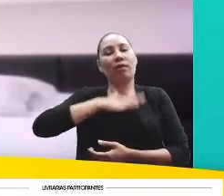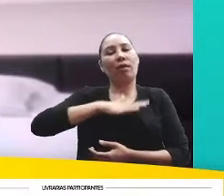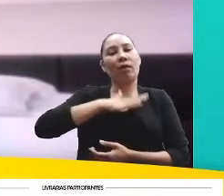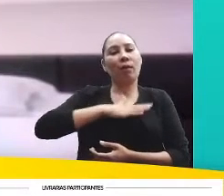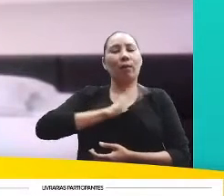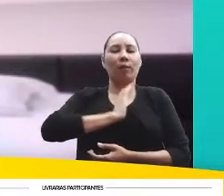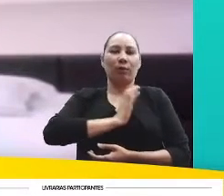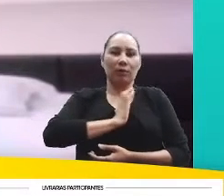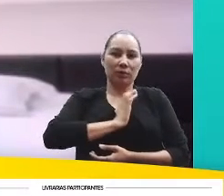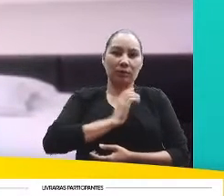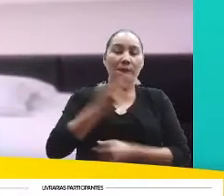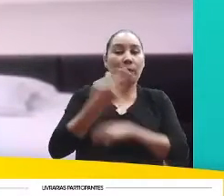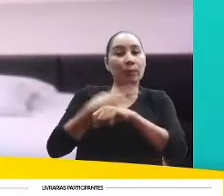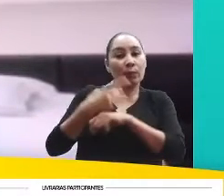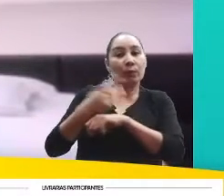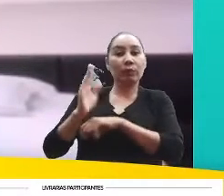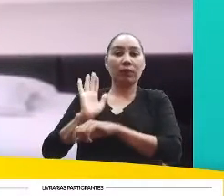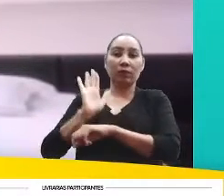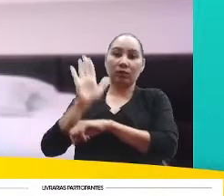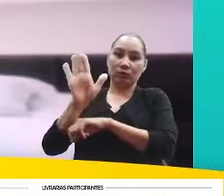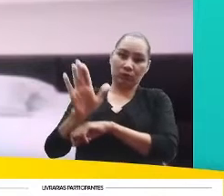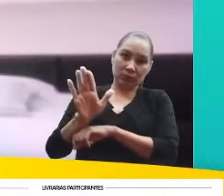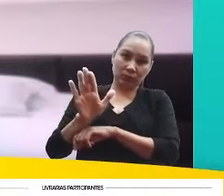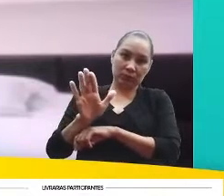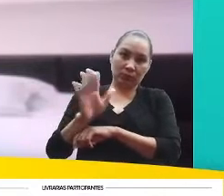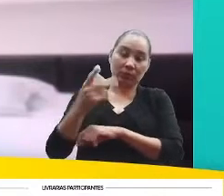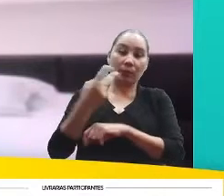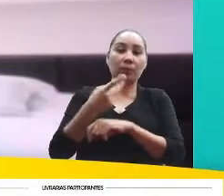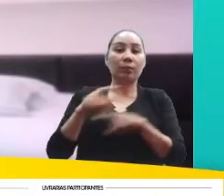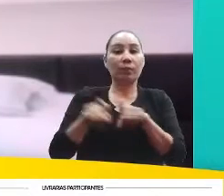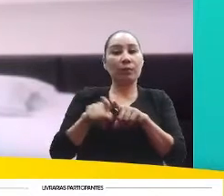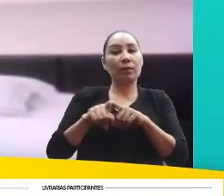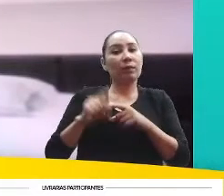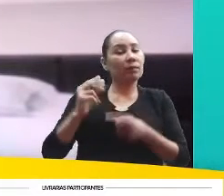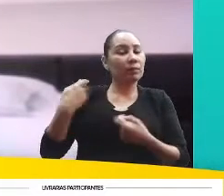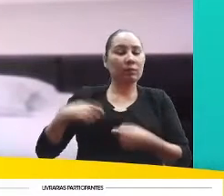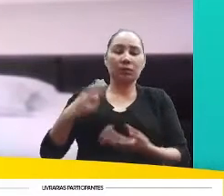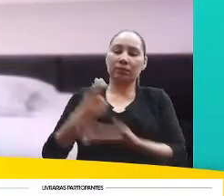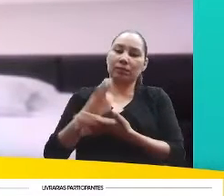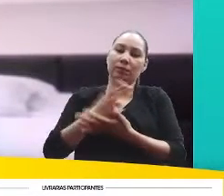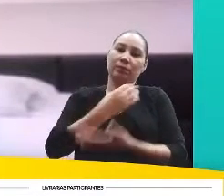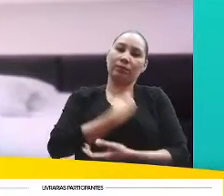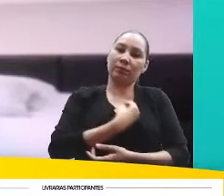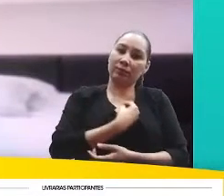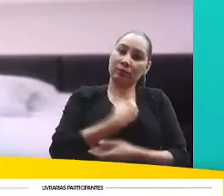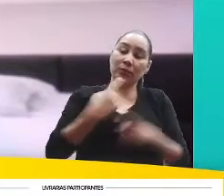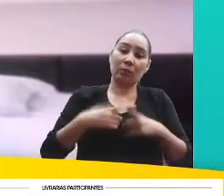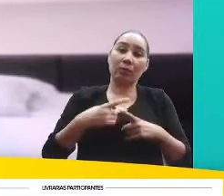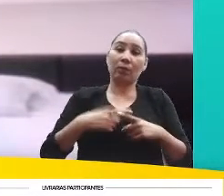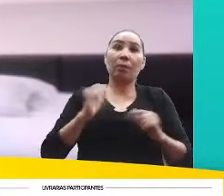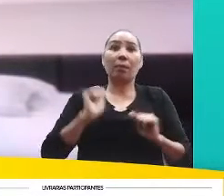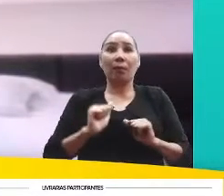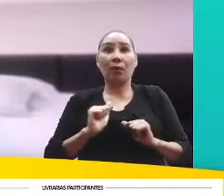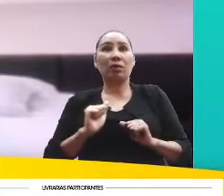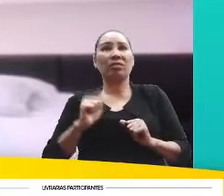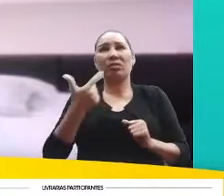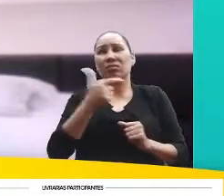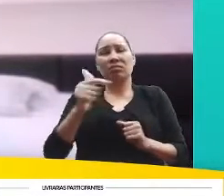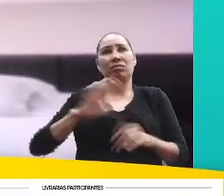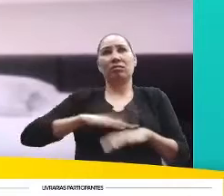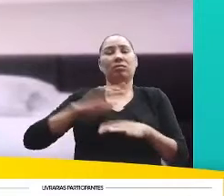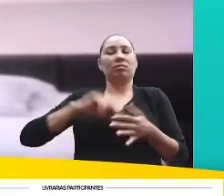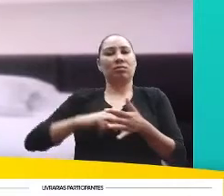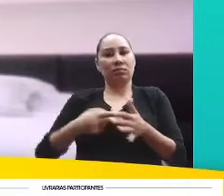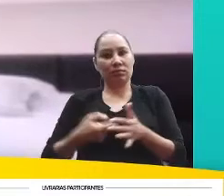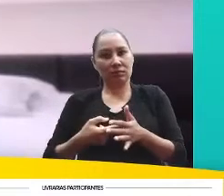ajuda, procurem consolo e, especialmente, procurem seguir a vida, porque a vida da gente pode parecer sem sentido,